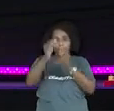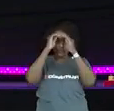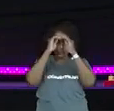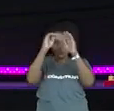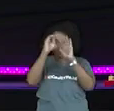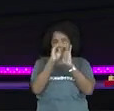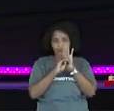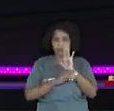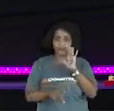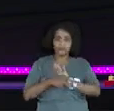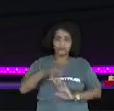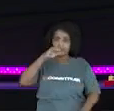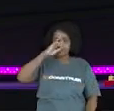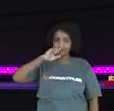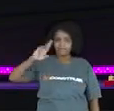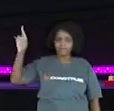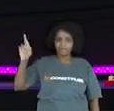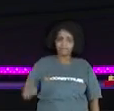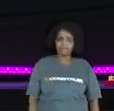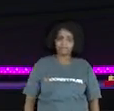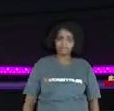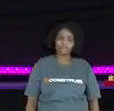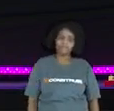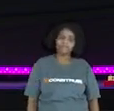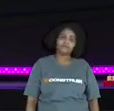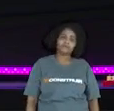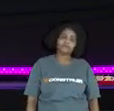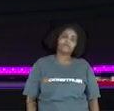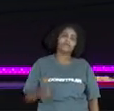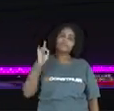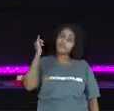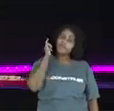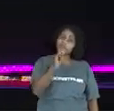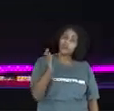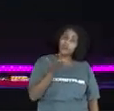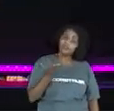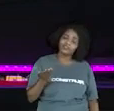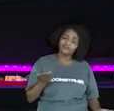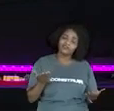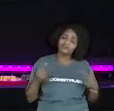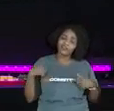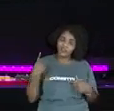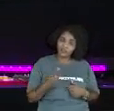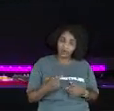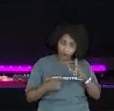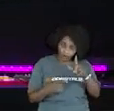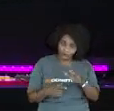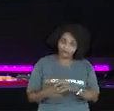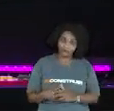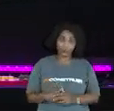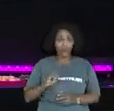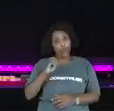aos mandamentos do Senhor que Deus te avisando para gente hoje também o